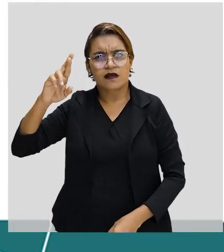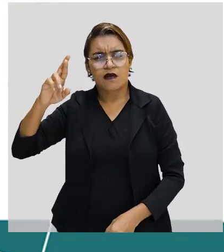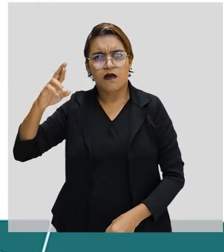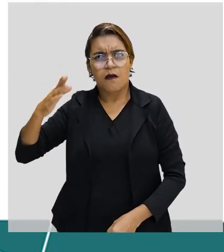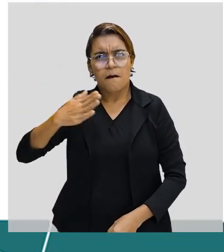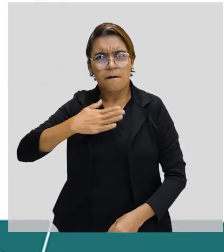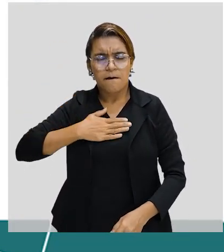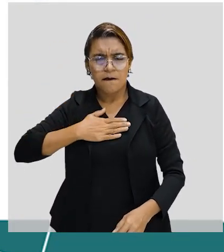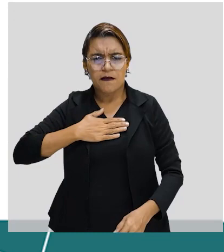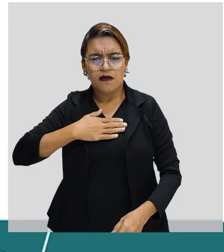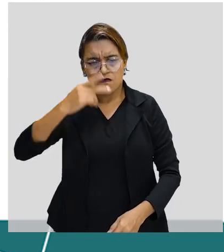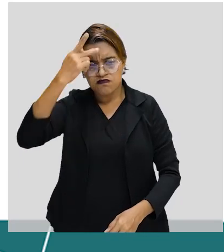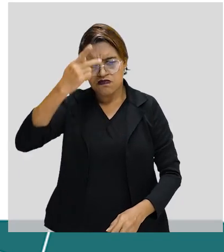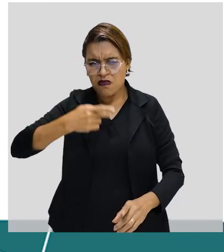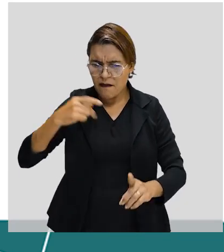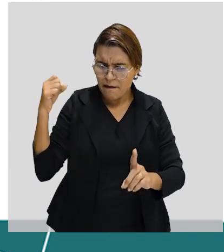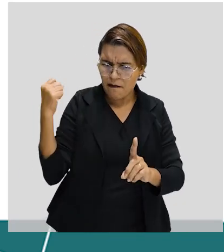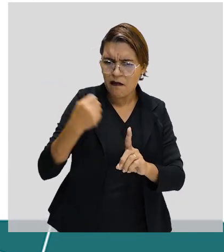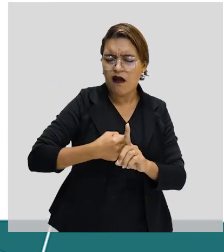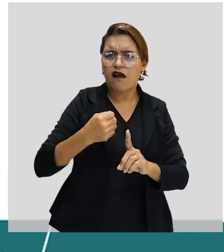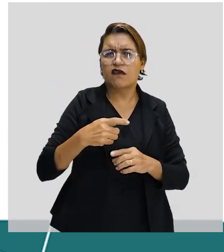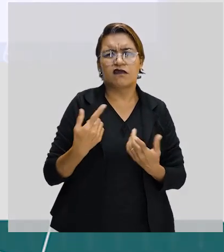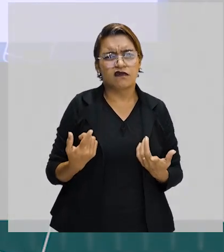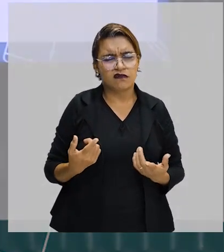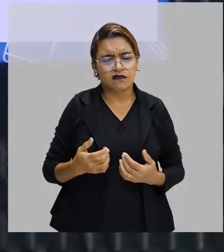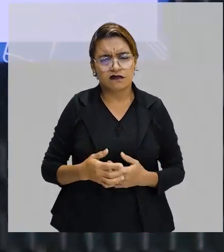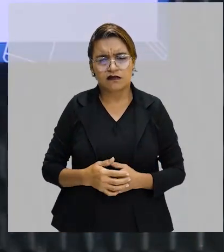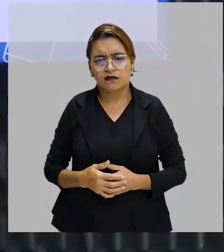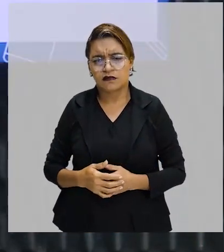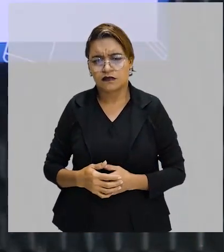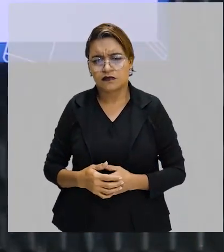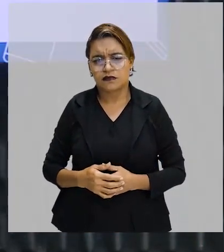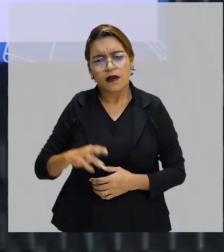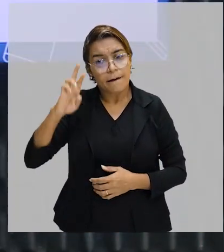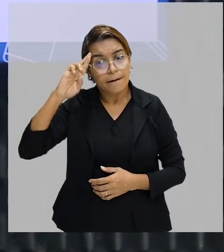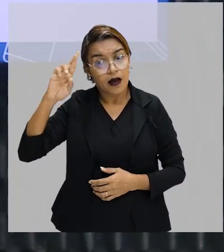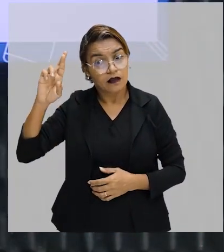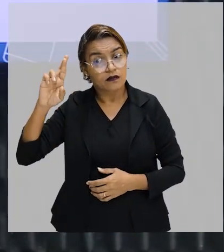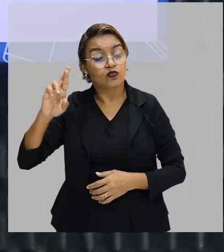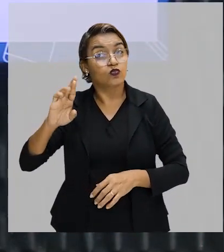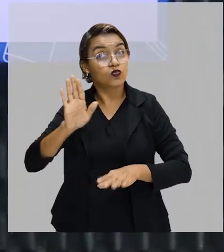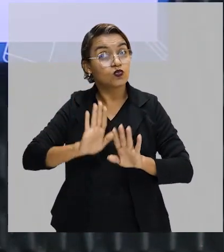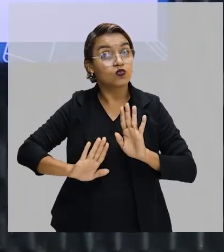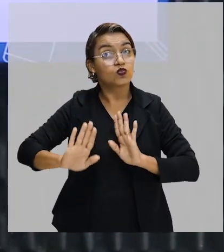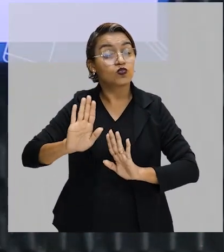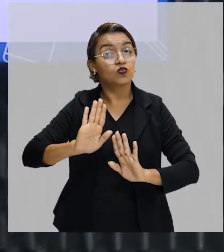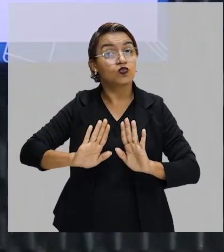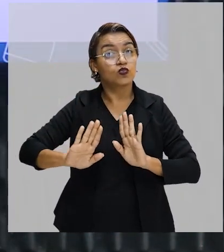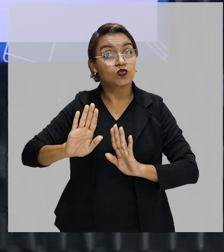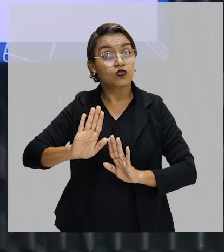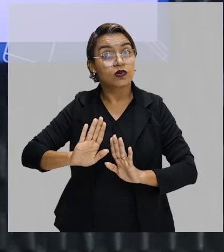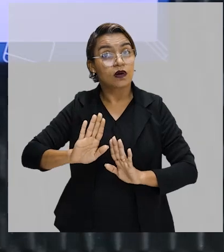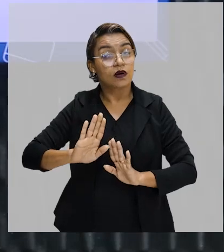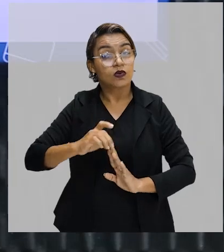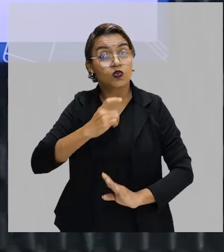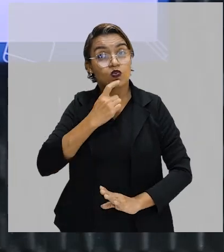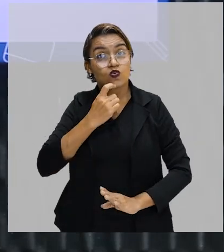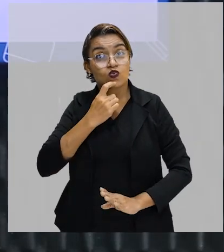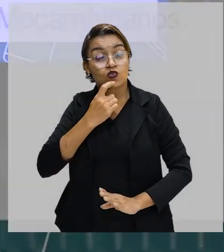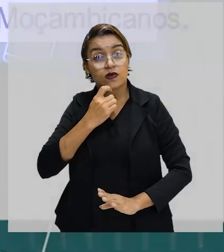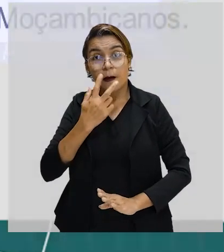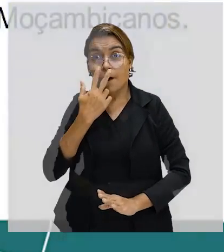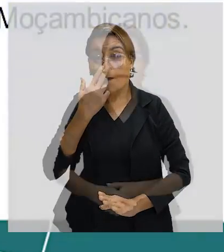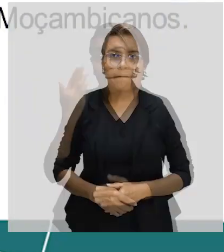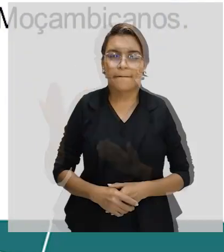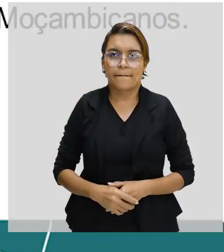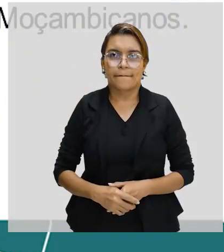e o sangue alastra e há de ser má patrão Cuidado que o mar de sangue pode afogar tudo até a